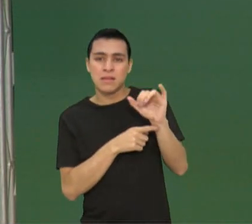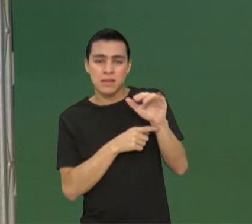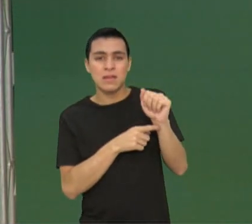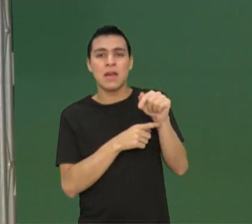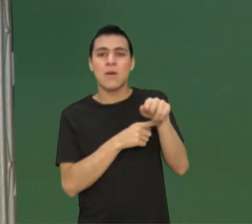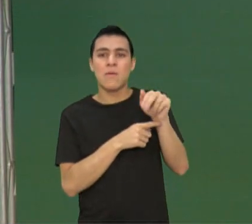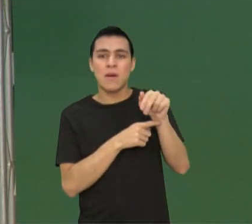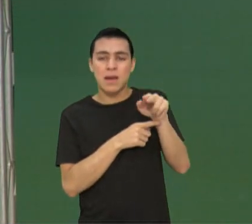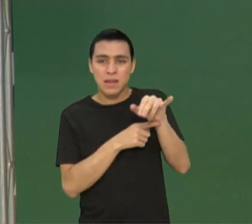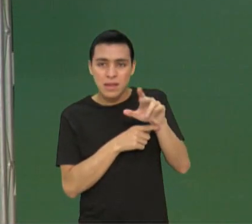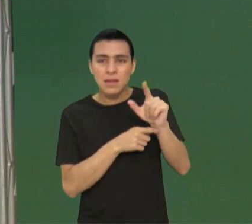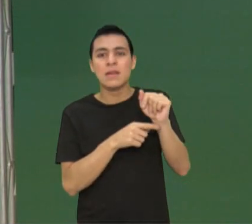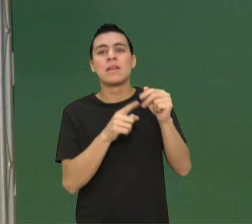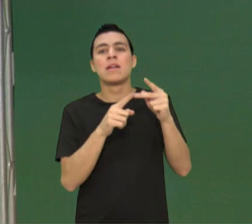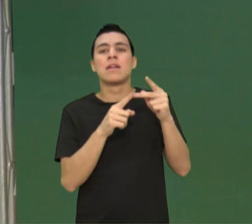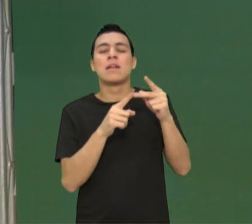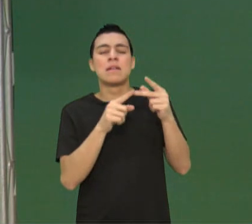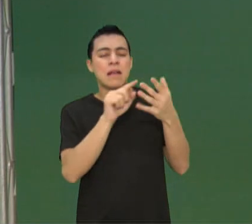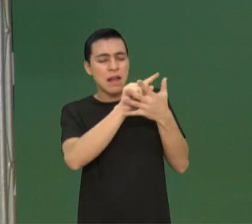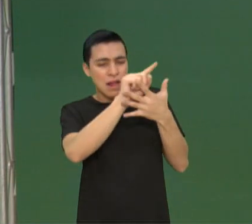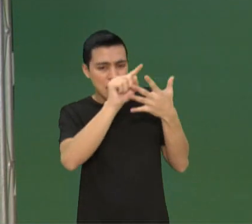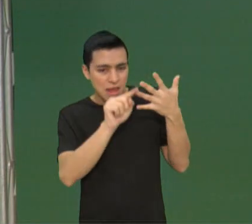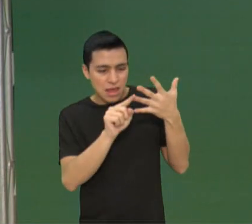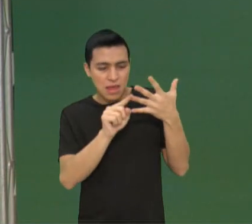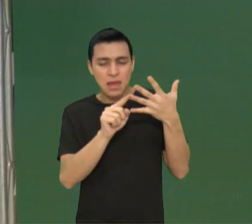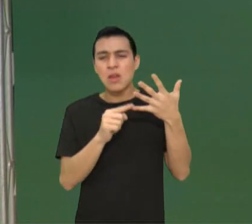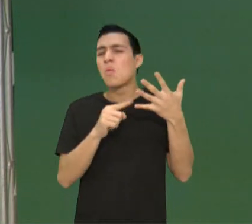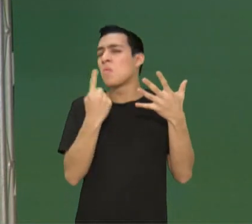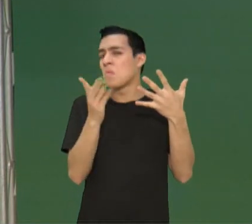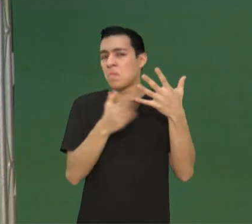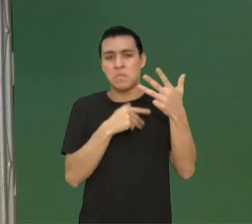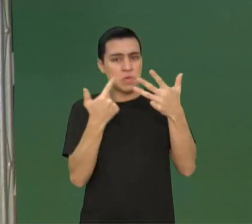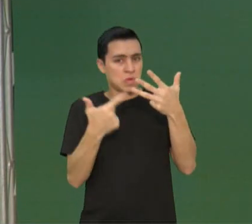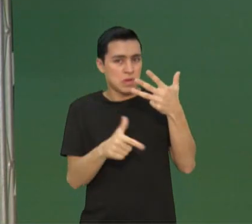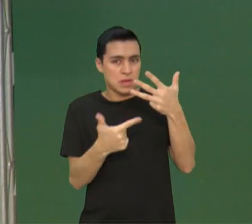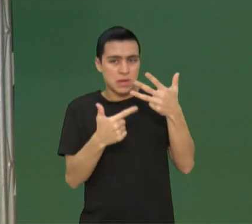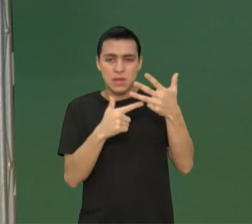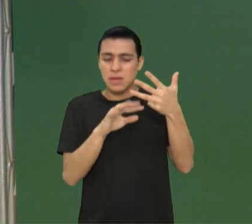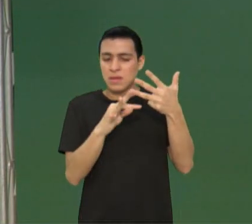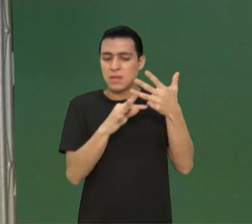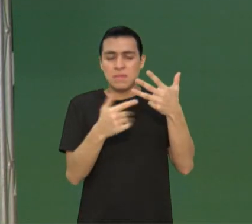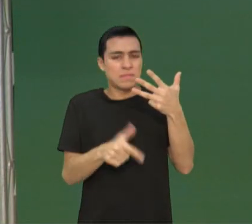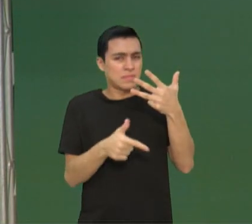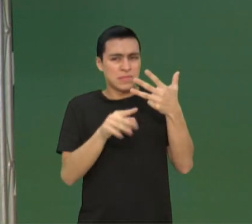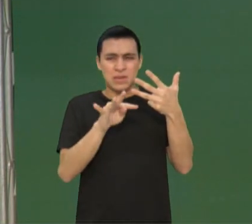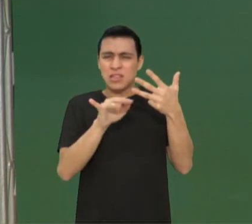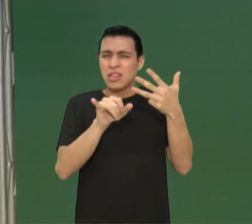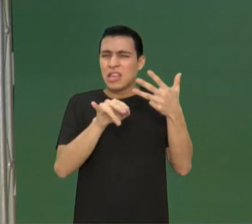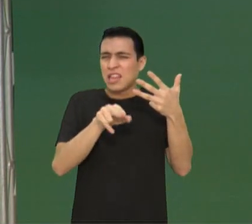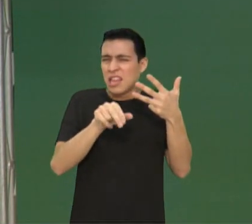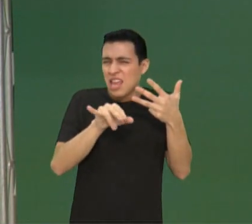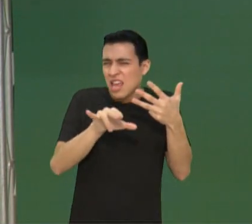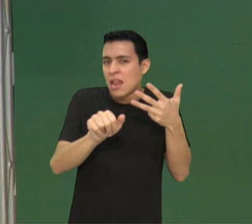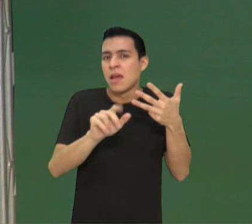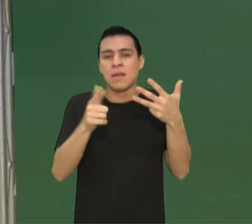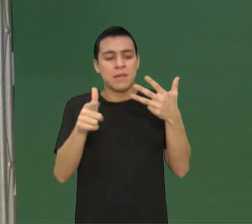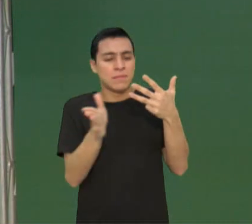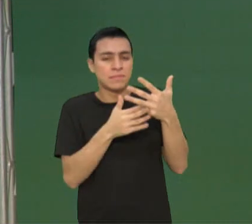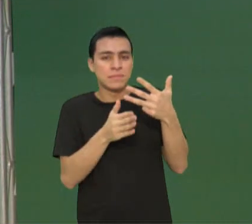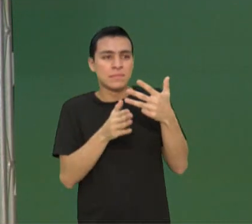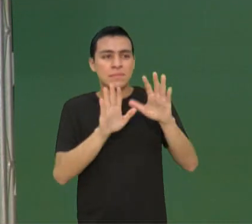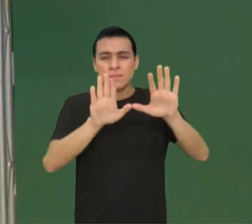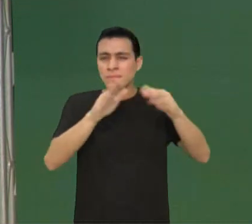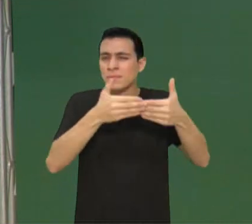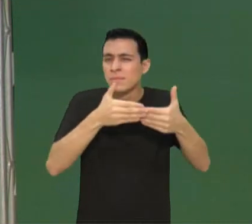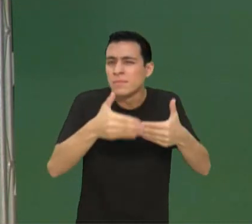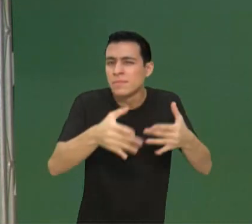guanina e uracila. Não tem o tal da timina, não tem o U. Não tem o T, desculpe. Mas a gente vai detalhar isso